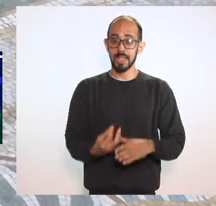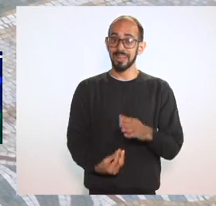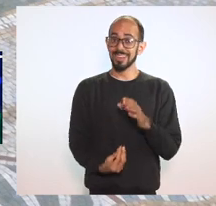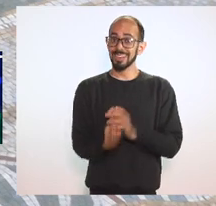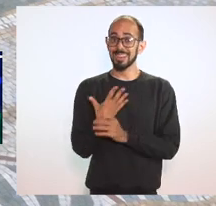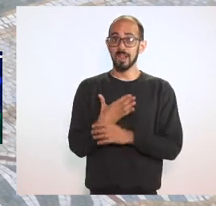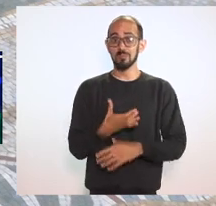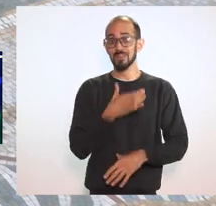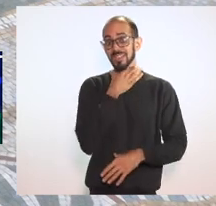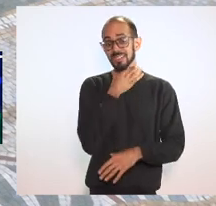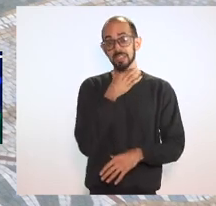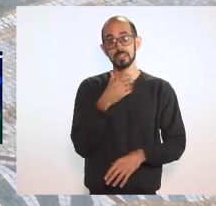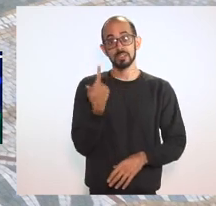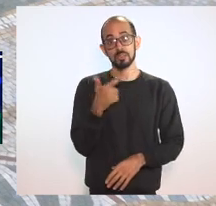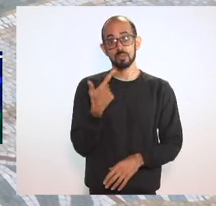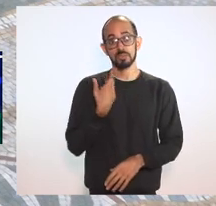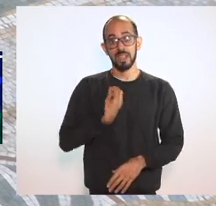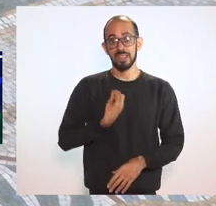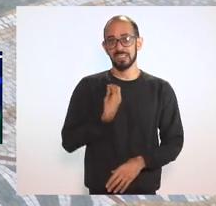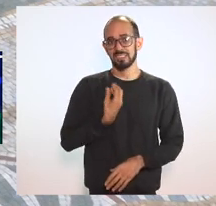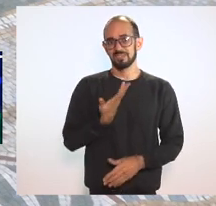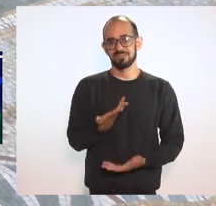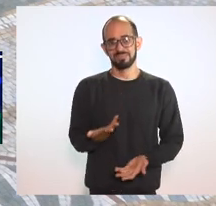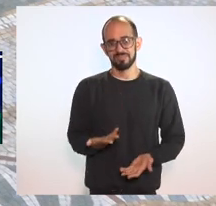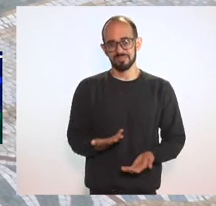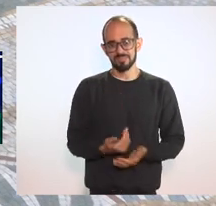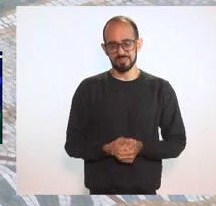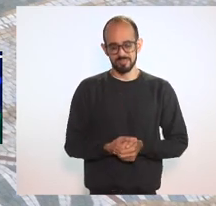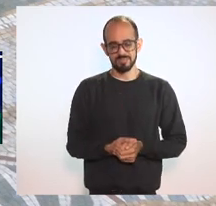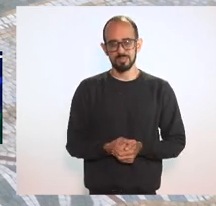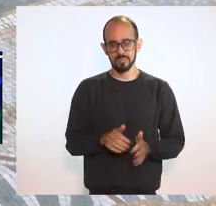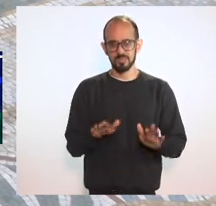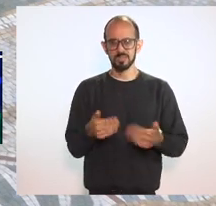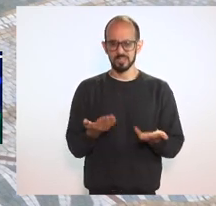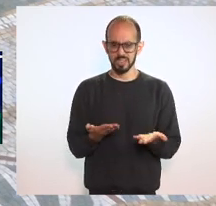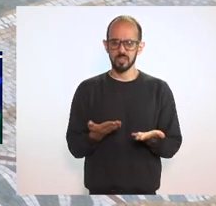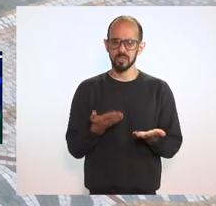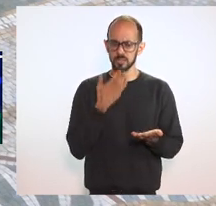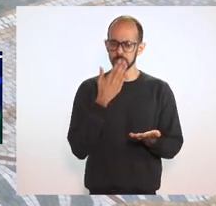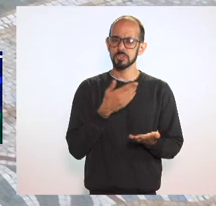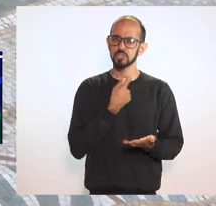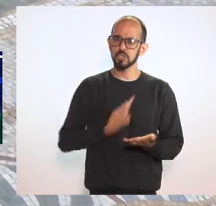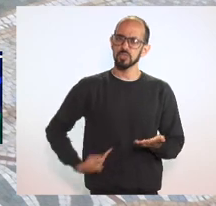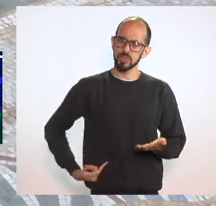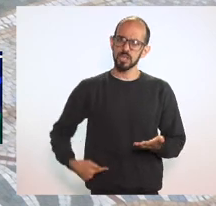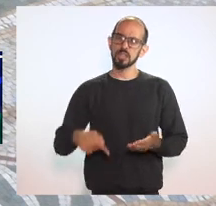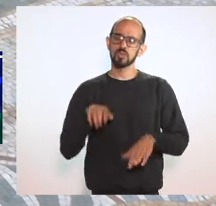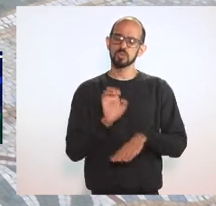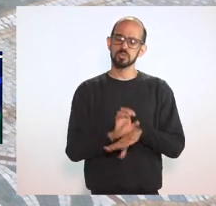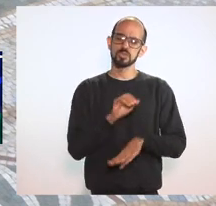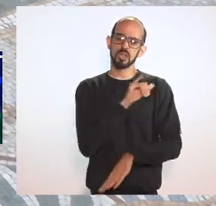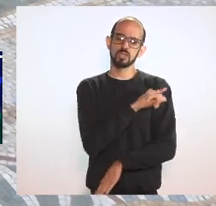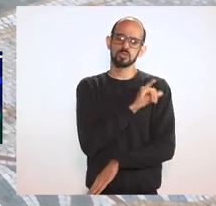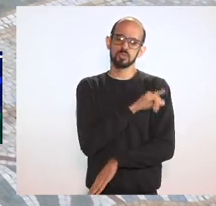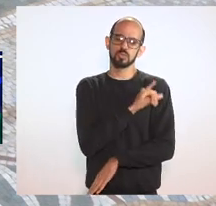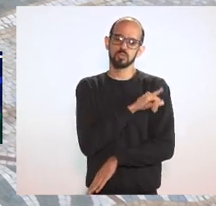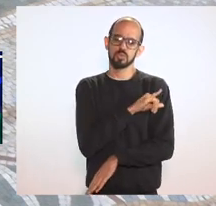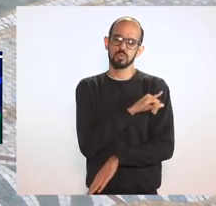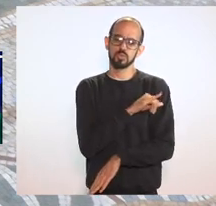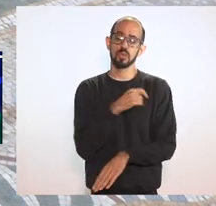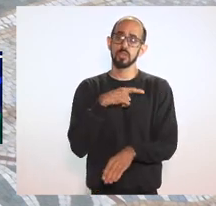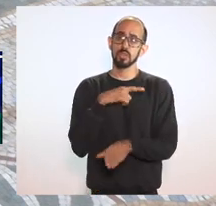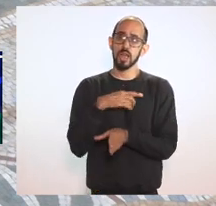crise que não existe então espero a compreensão de todos o governador do Estado do Rio de Janeiro tem tido muito